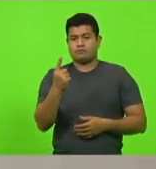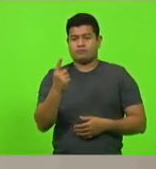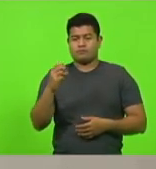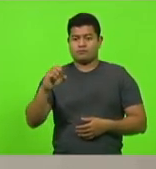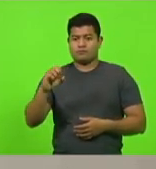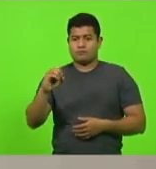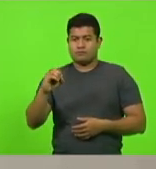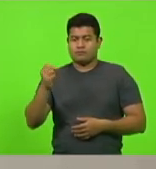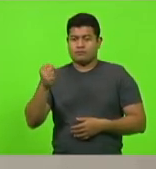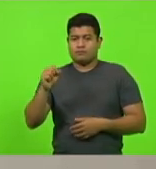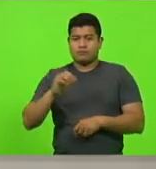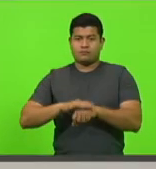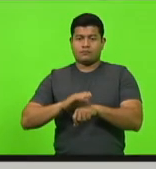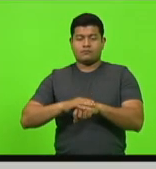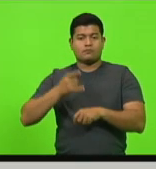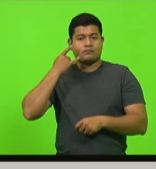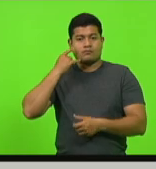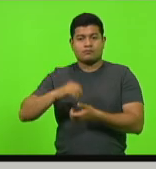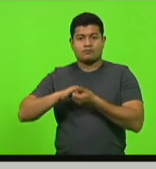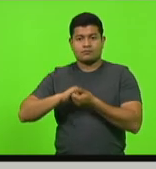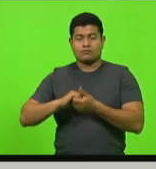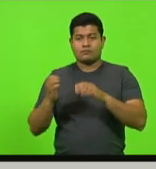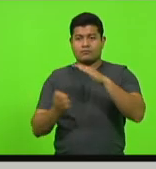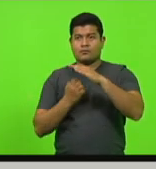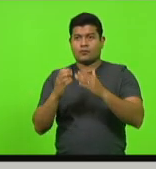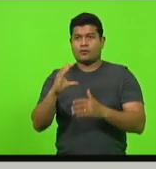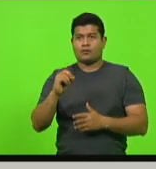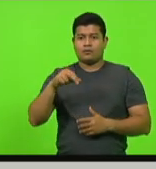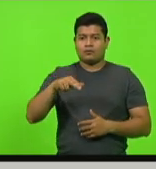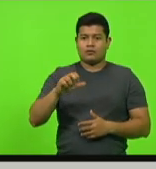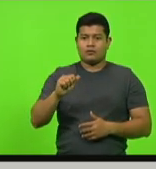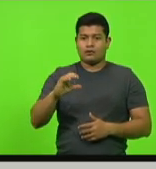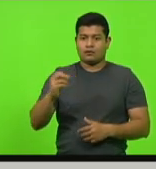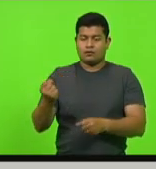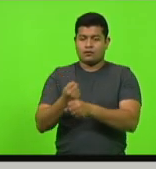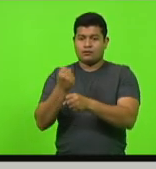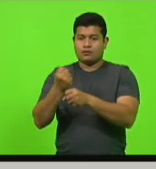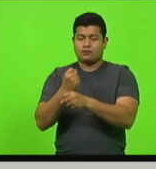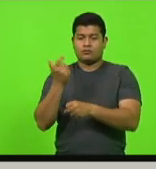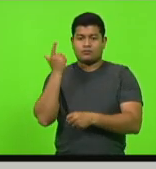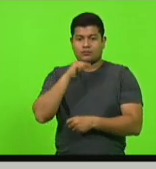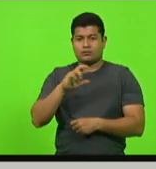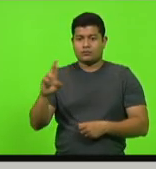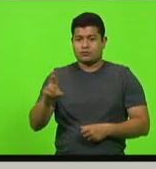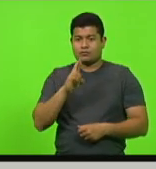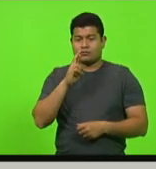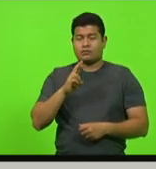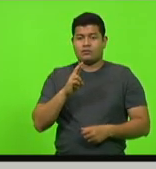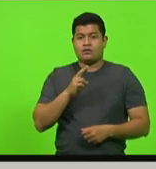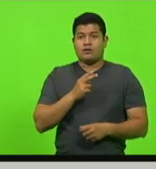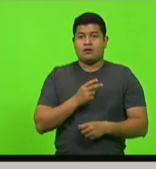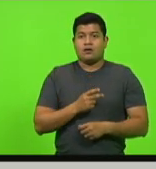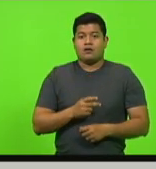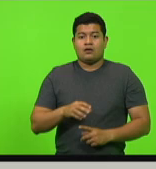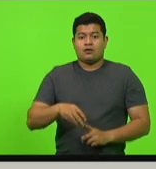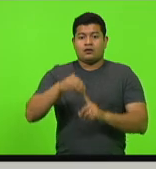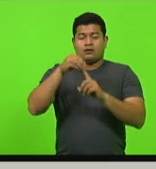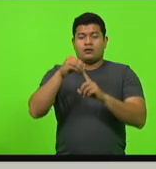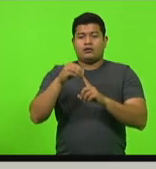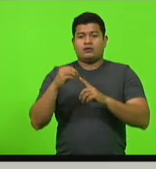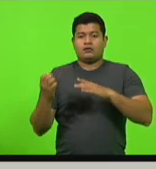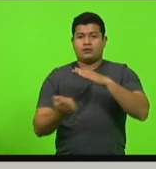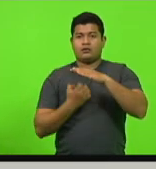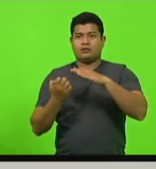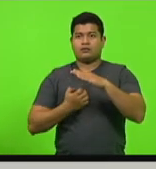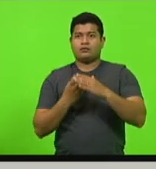Nadal, cumprimentando a empresa Conac Construções e Empreendimentos pelos resultados obtidos no Prêmio Destaque Empresarial 2021, promovido